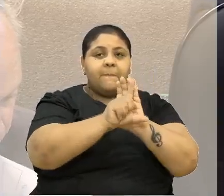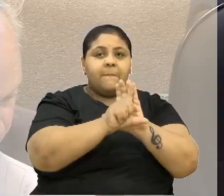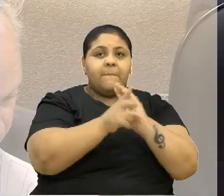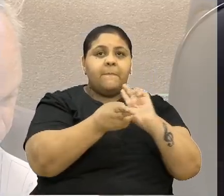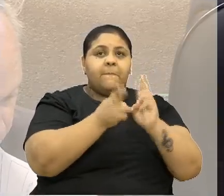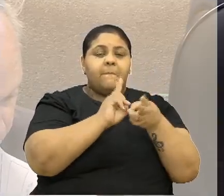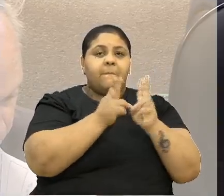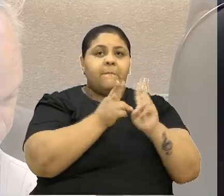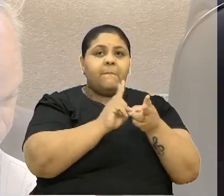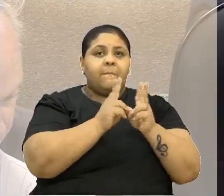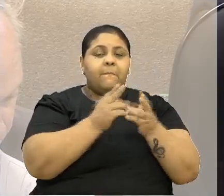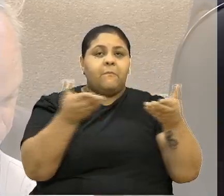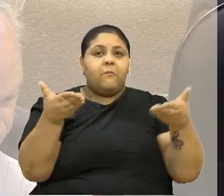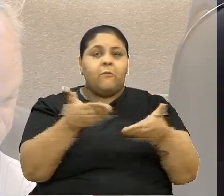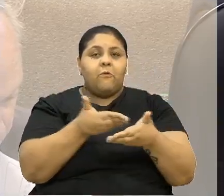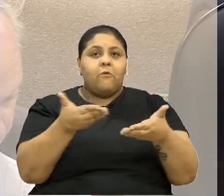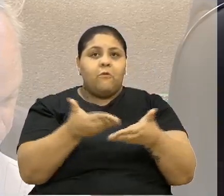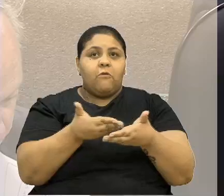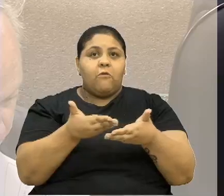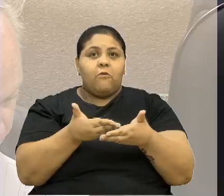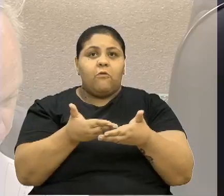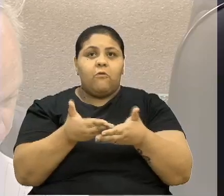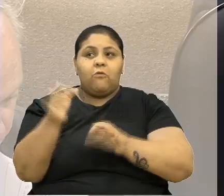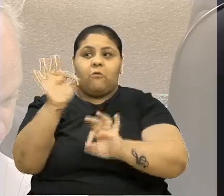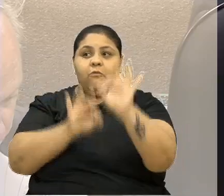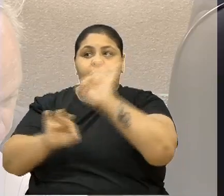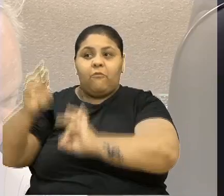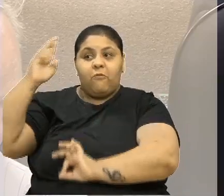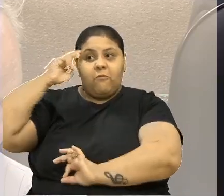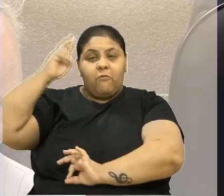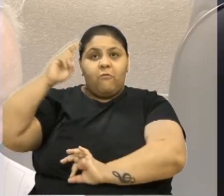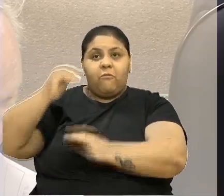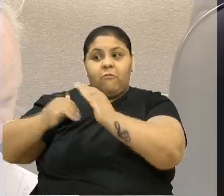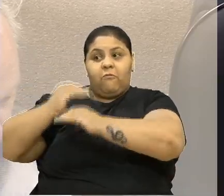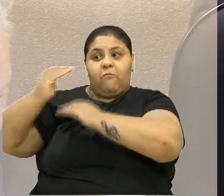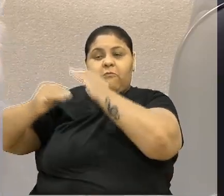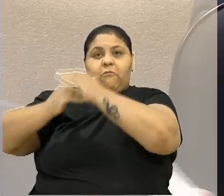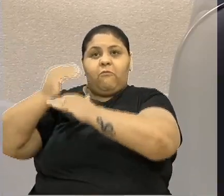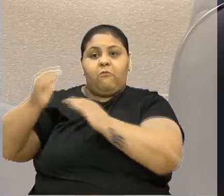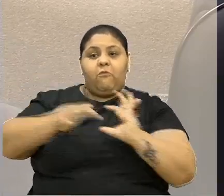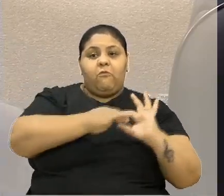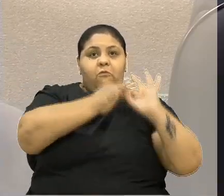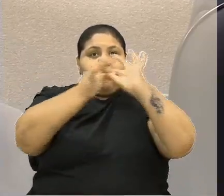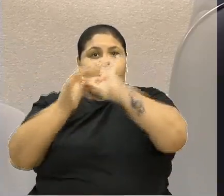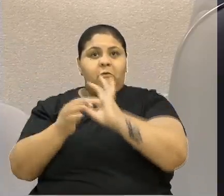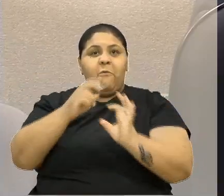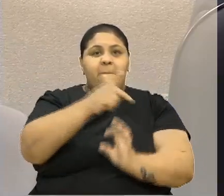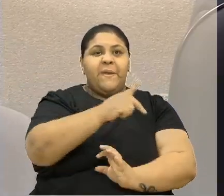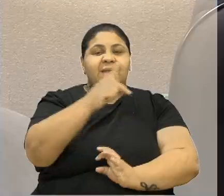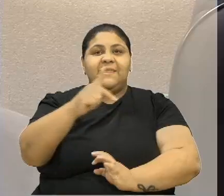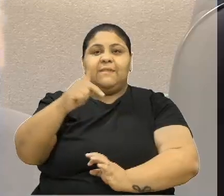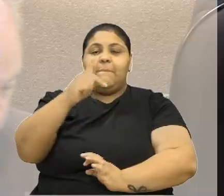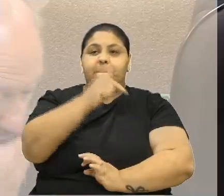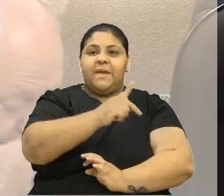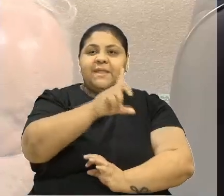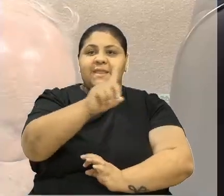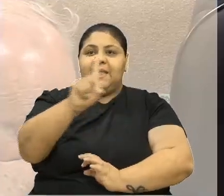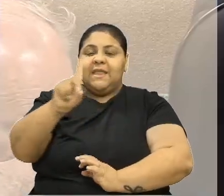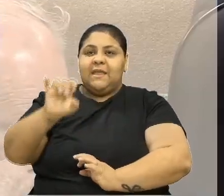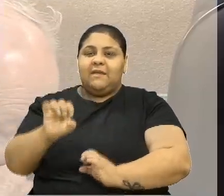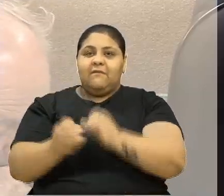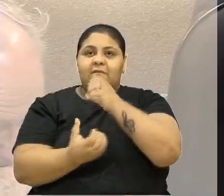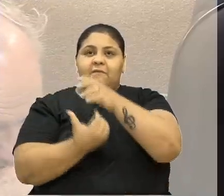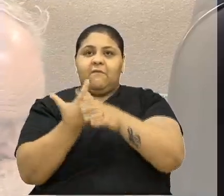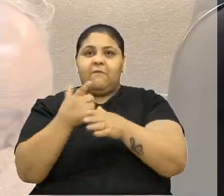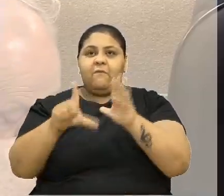urbanística existente com o atual Plano Diretor de Desenvolvimento Integrado, PDDI, instituído pela Lei